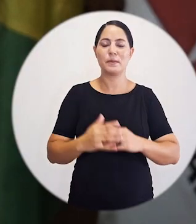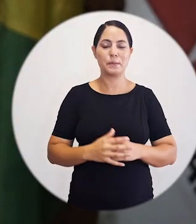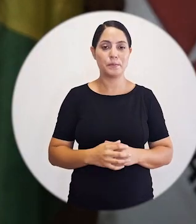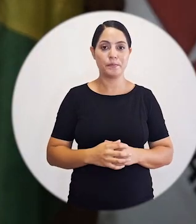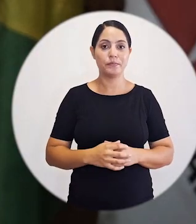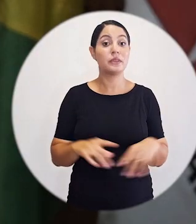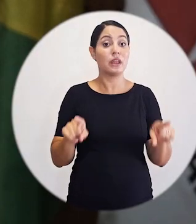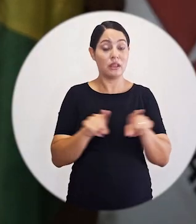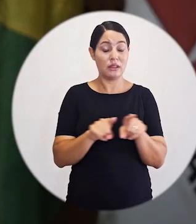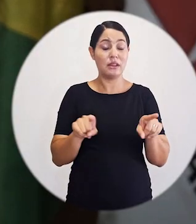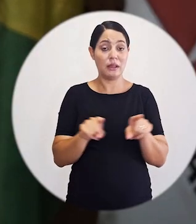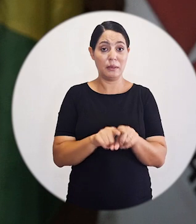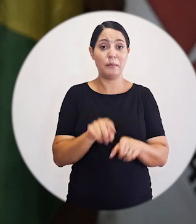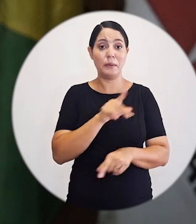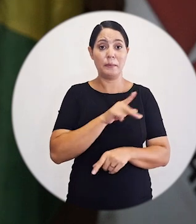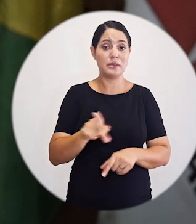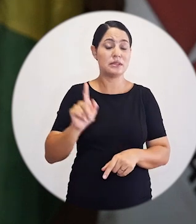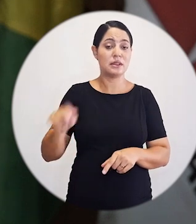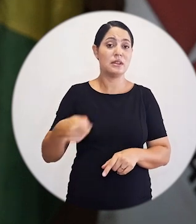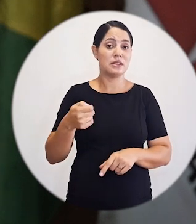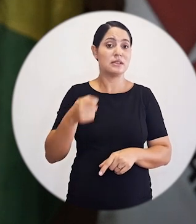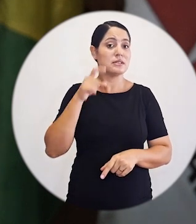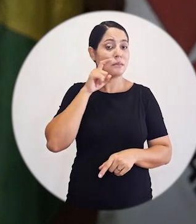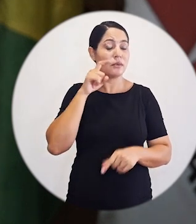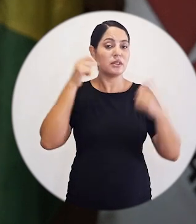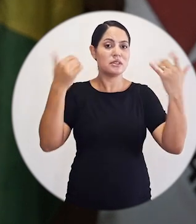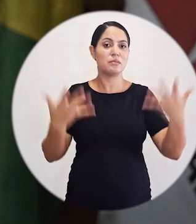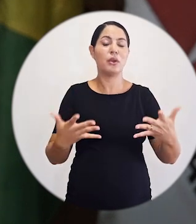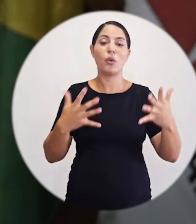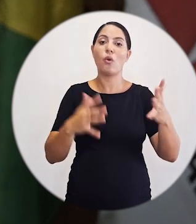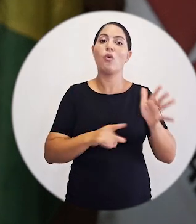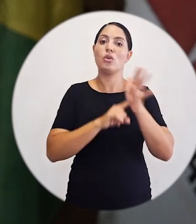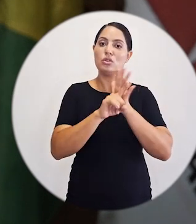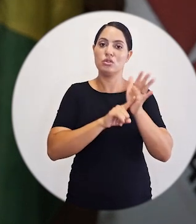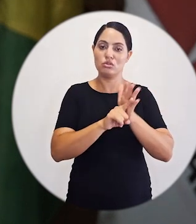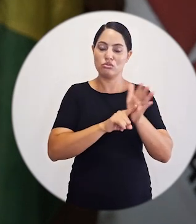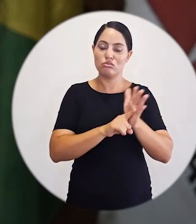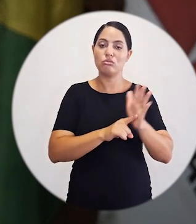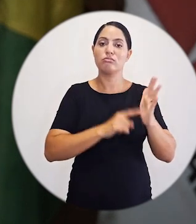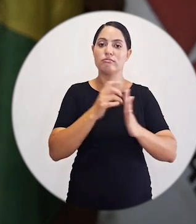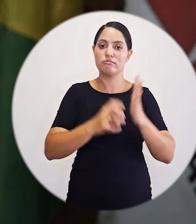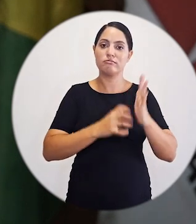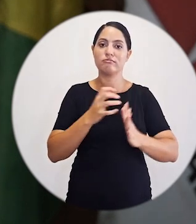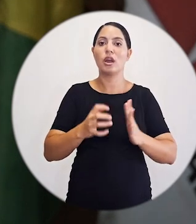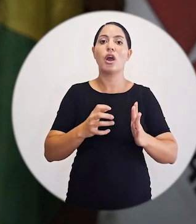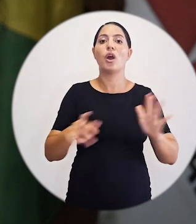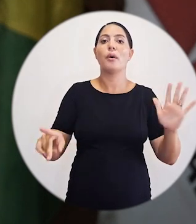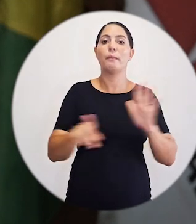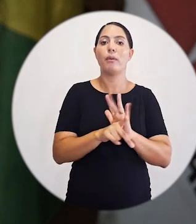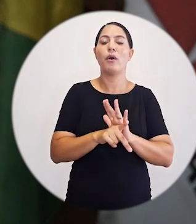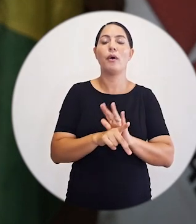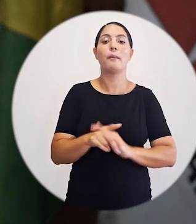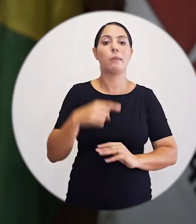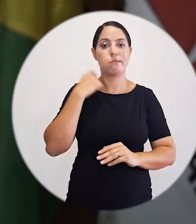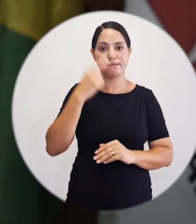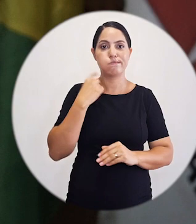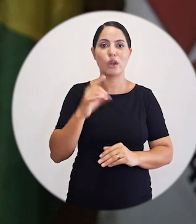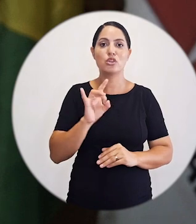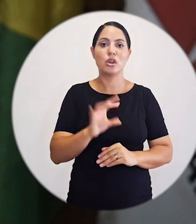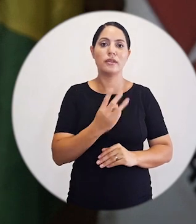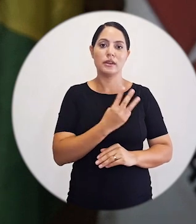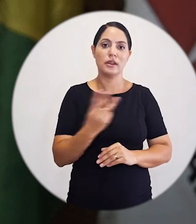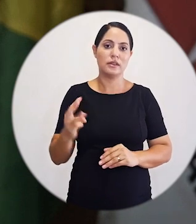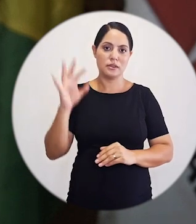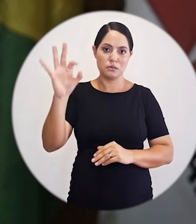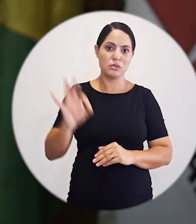Simonetti ressaltou dados cruciais do primeiro estudo demográfico da advocacia brasileira, onde apenas 33% da advocacia